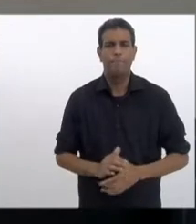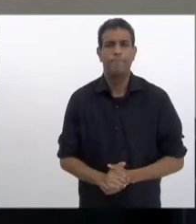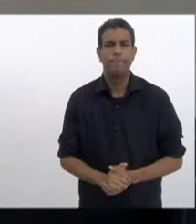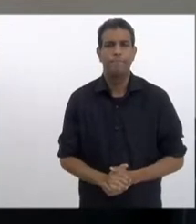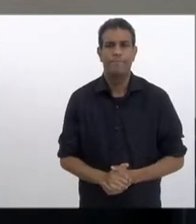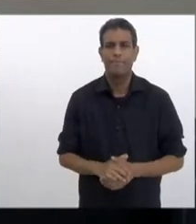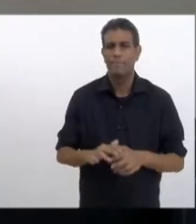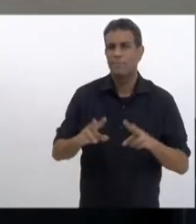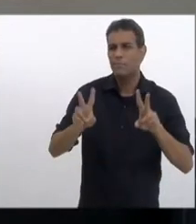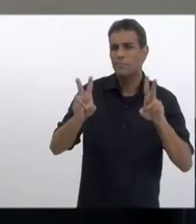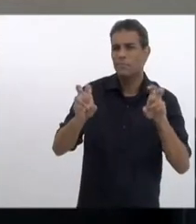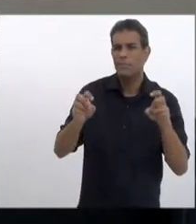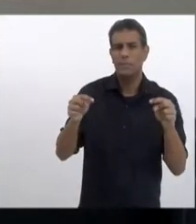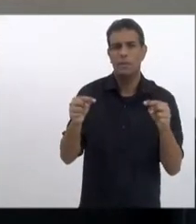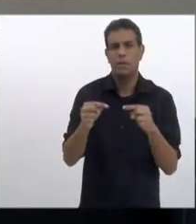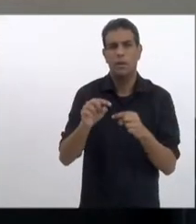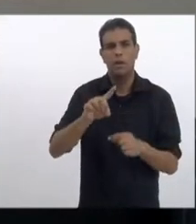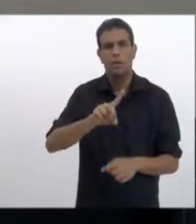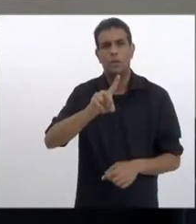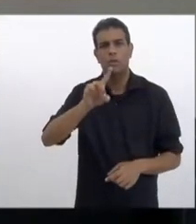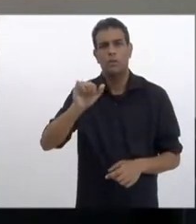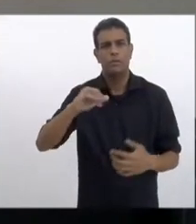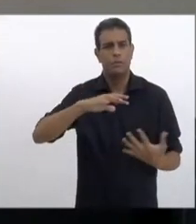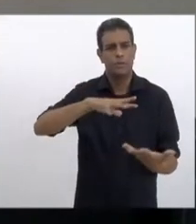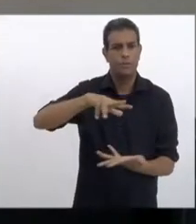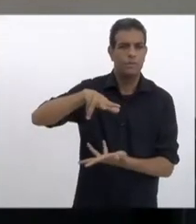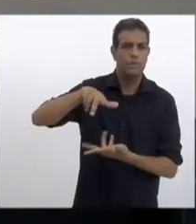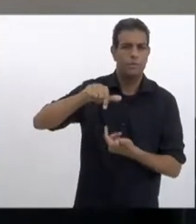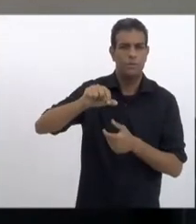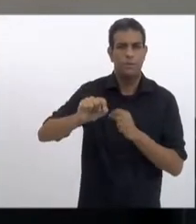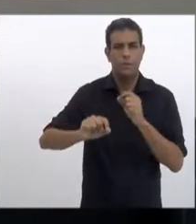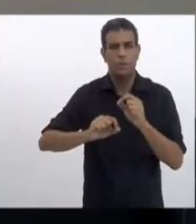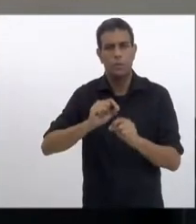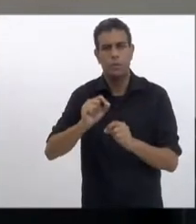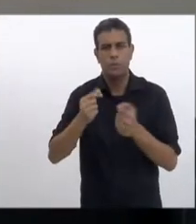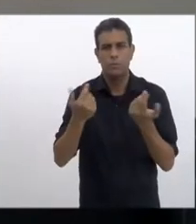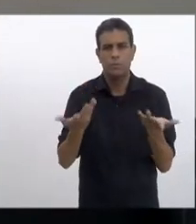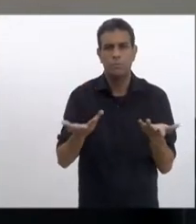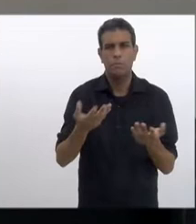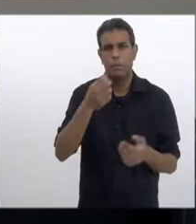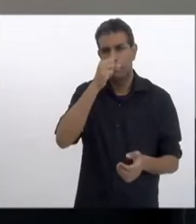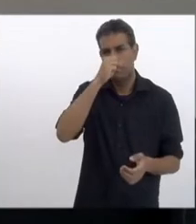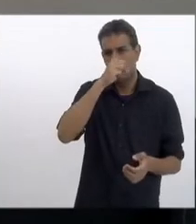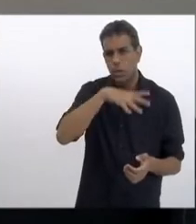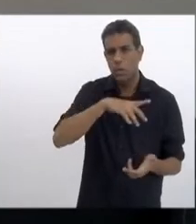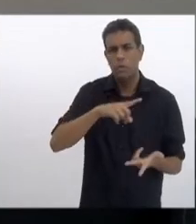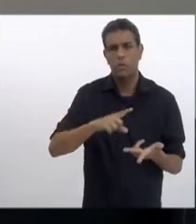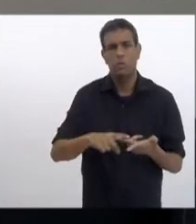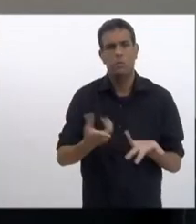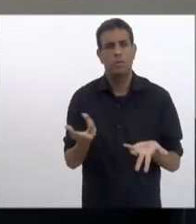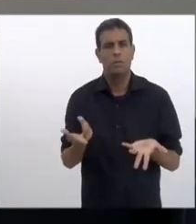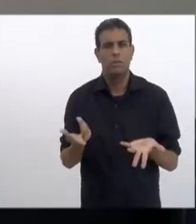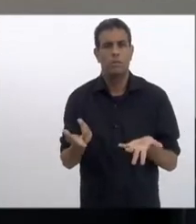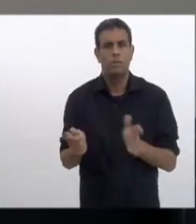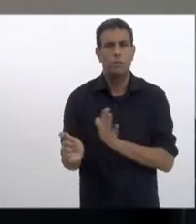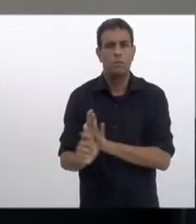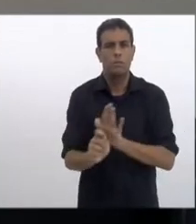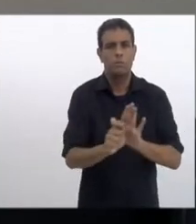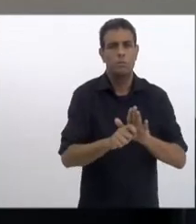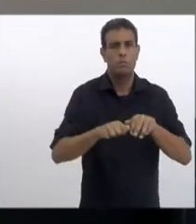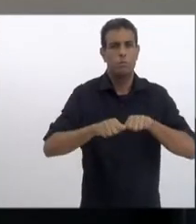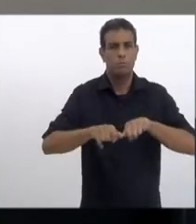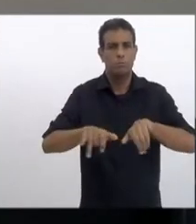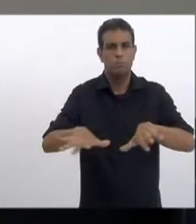tema do Dia Internacional contra o Abuso e o Tráfico Ilícito de Drogas nesse